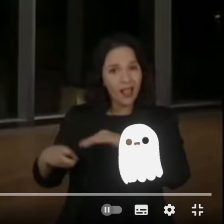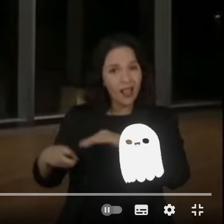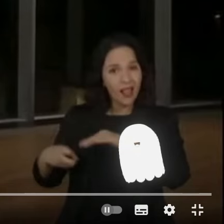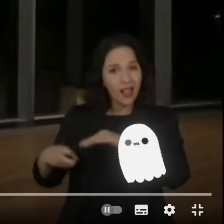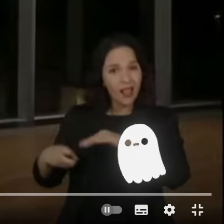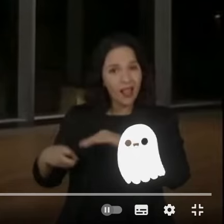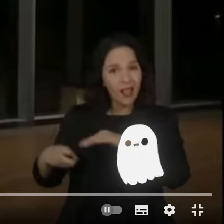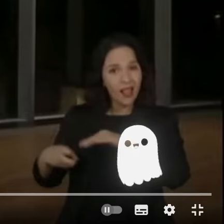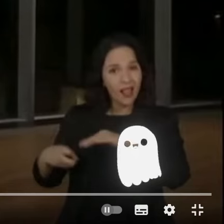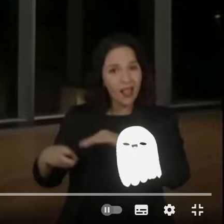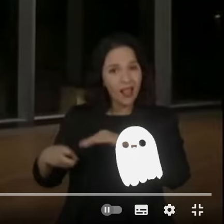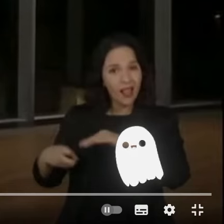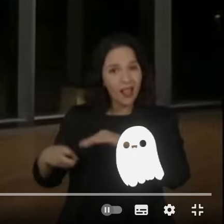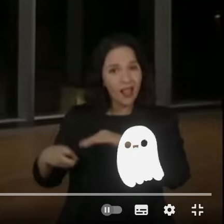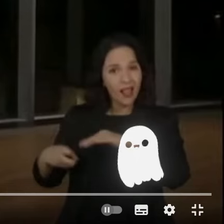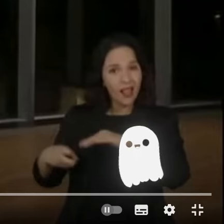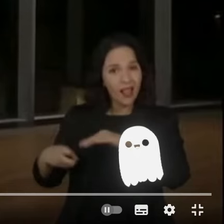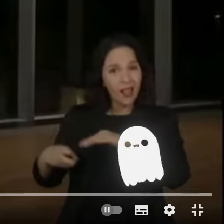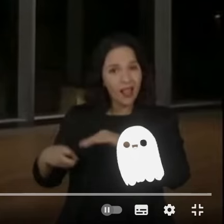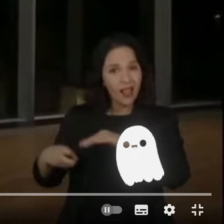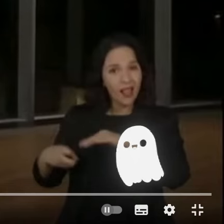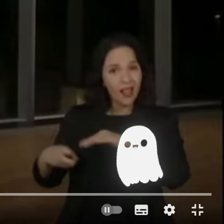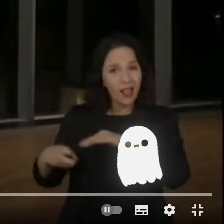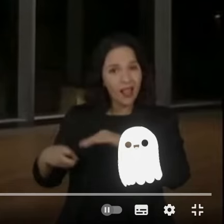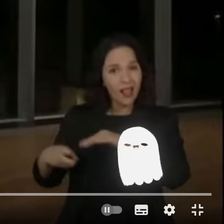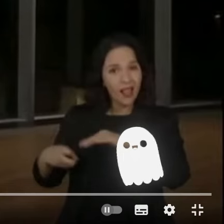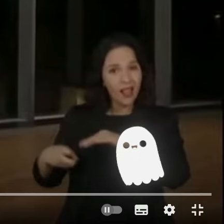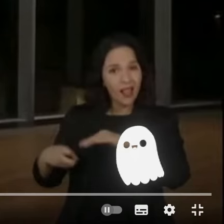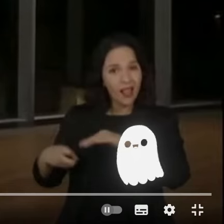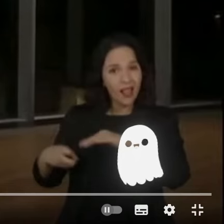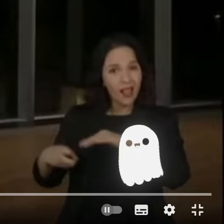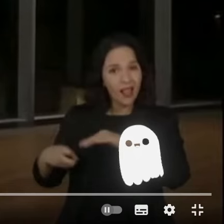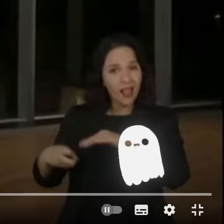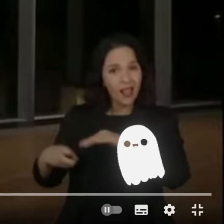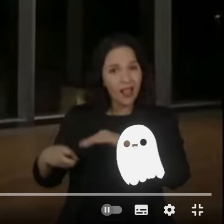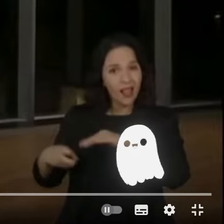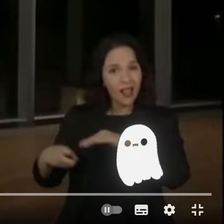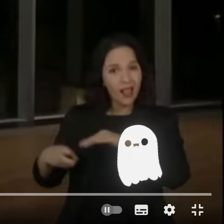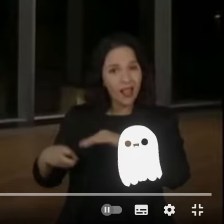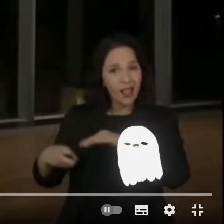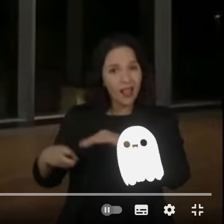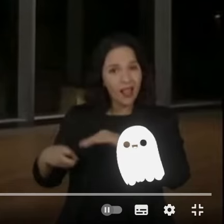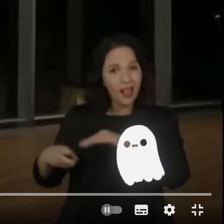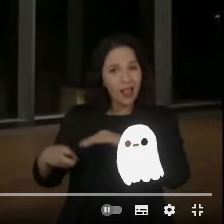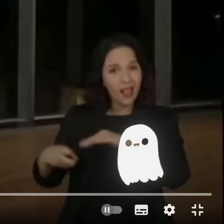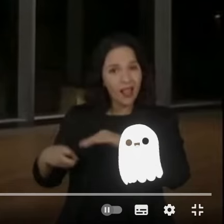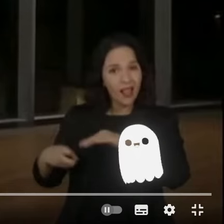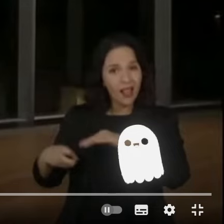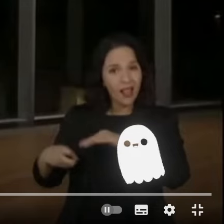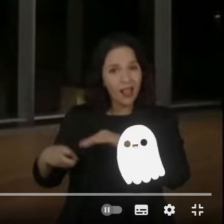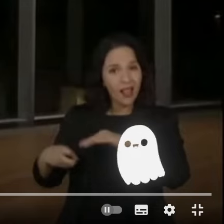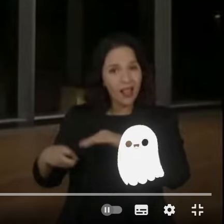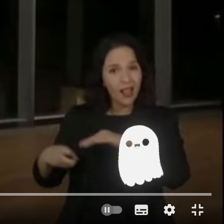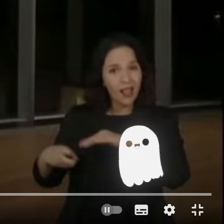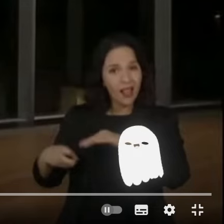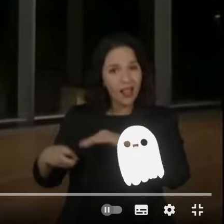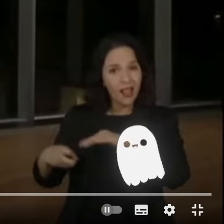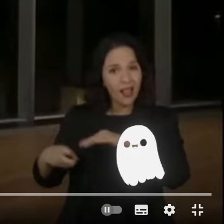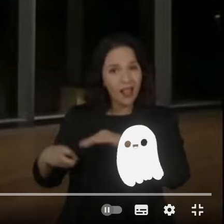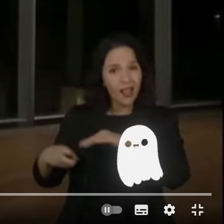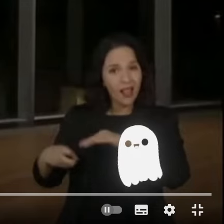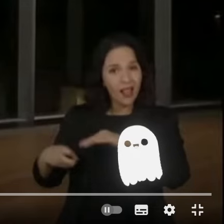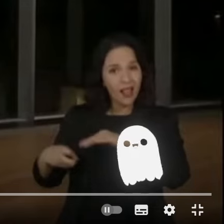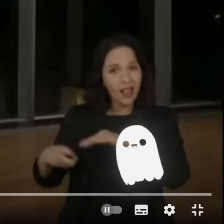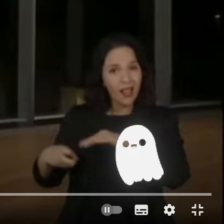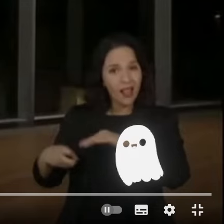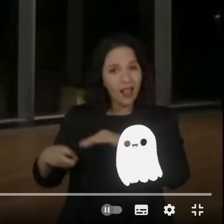enchendo o saco do Vini. Tipo assim, ela vai o... Chamava de baixinho, chamava de gay, chamava de...